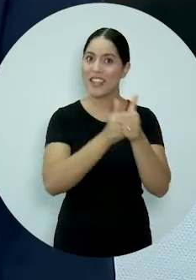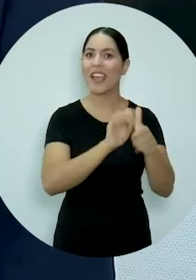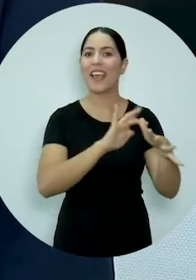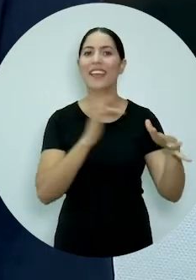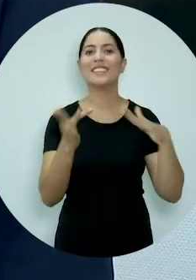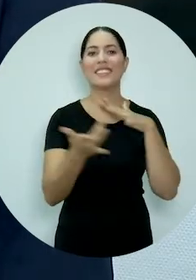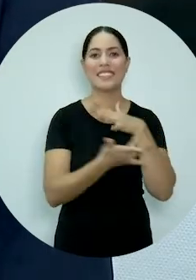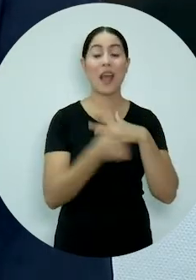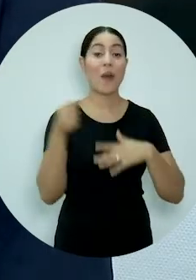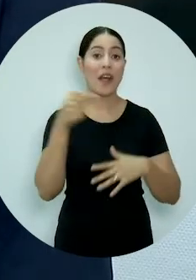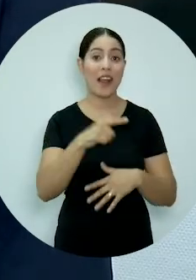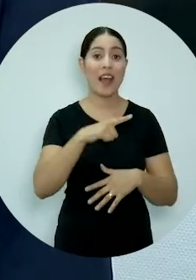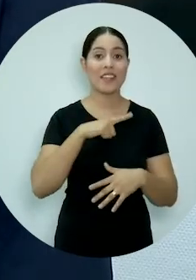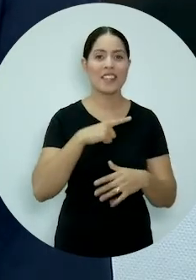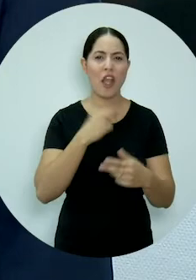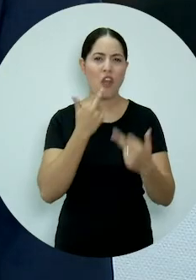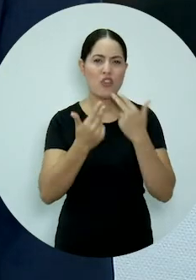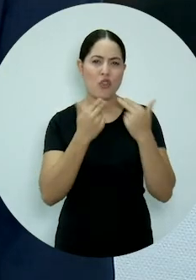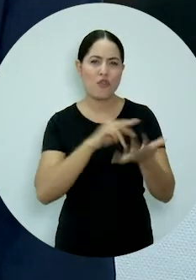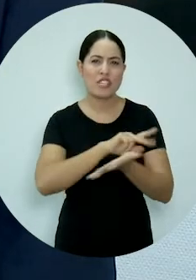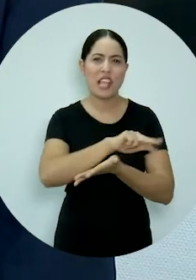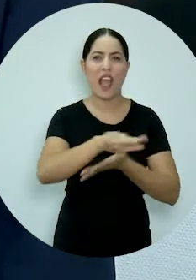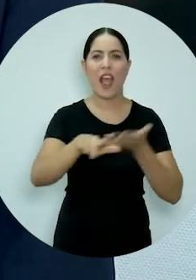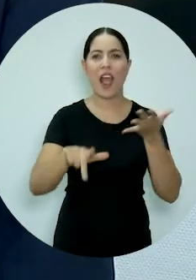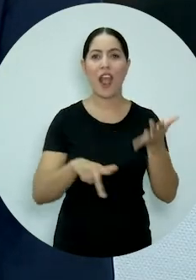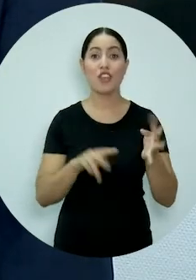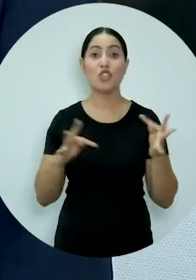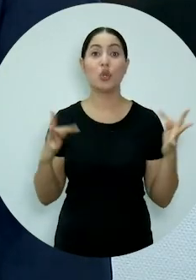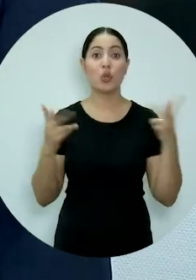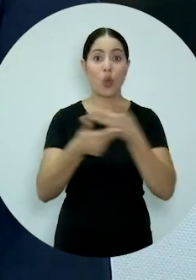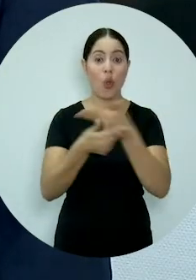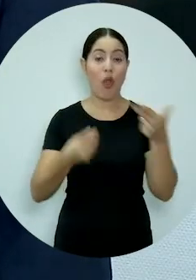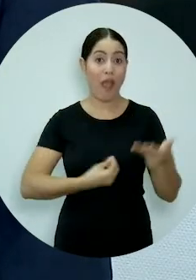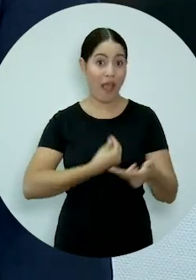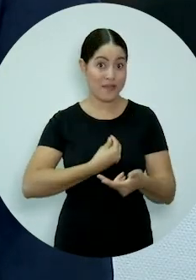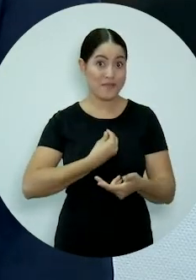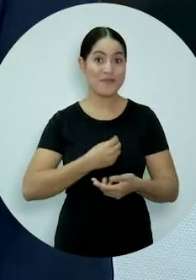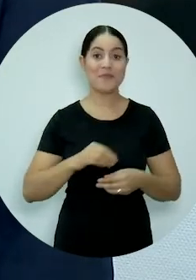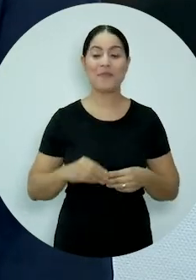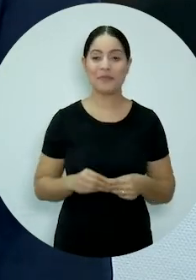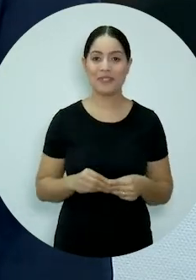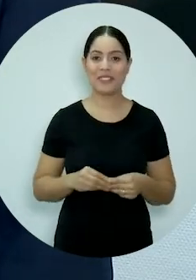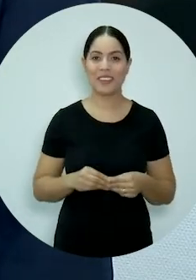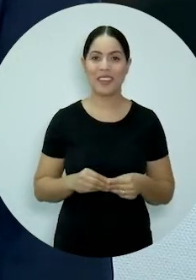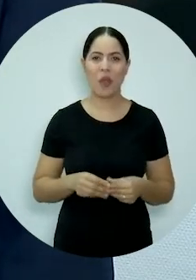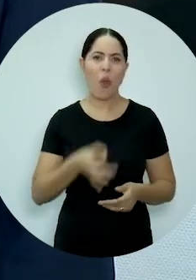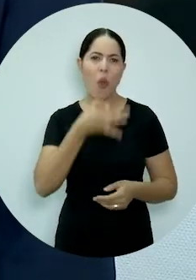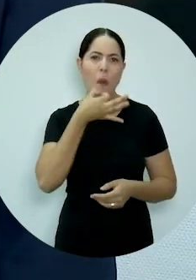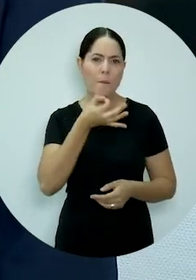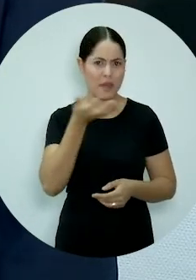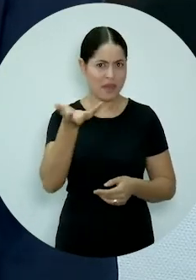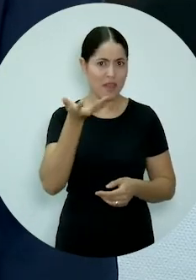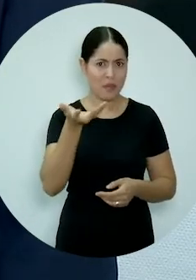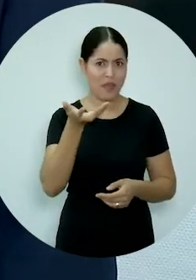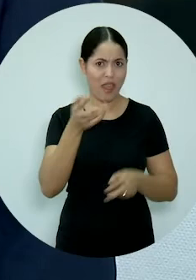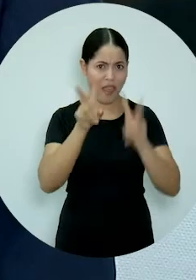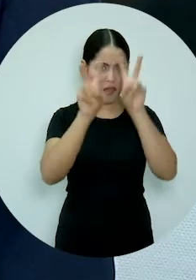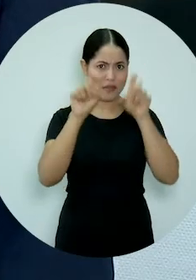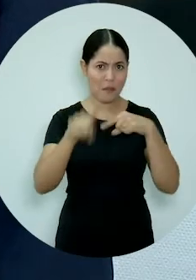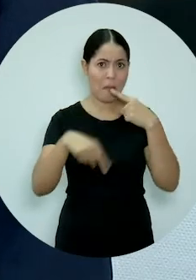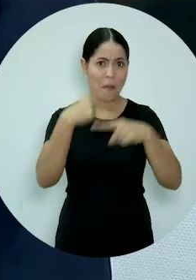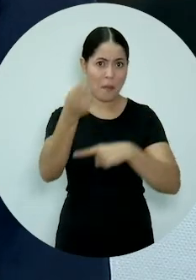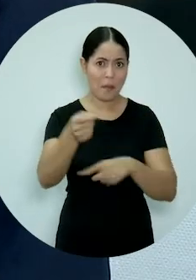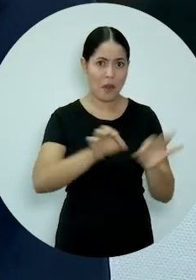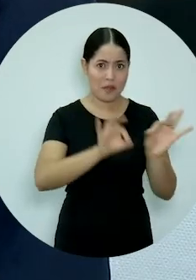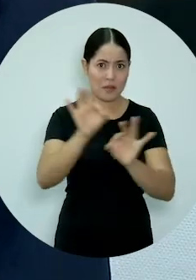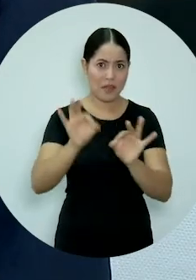seguir a gente nas redes sociais. Lá, tudo que a Ordem dos Advogados do Brasil faz em tempo real. E para sugerir uma pauta no